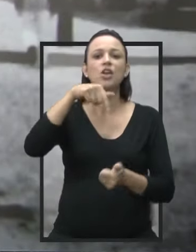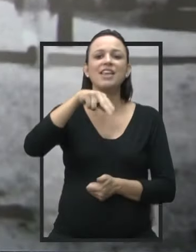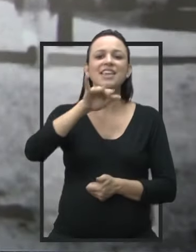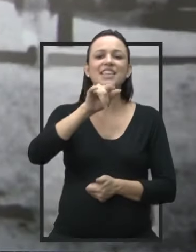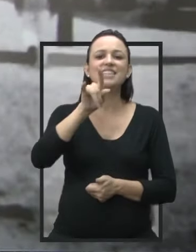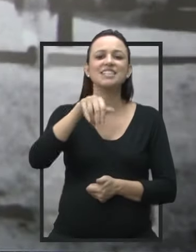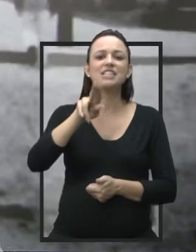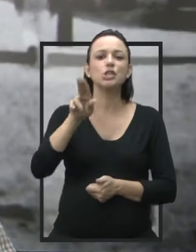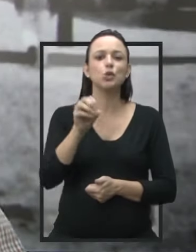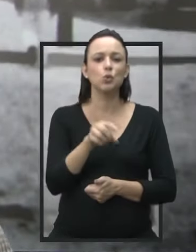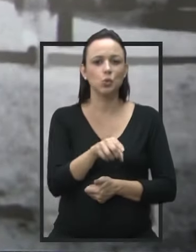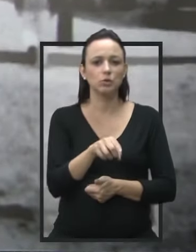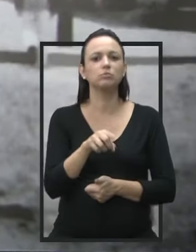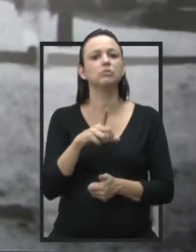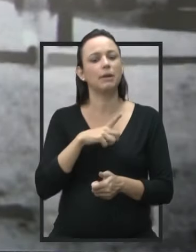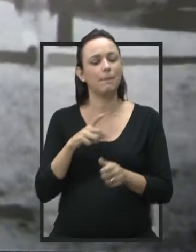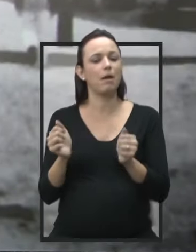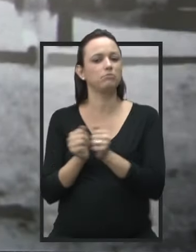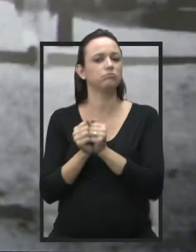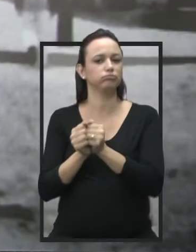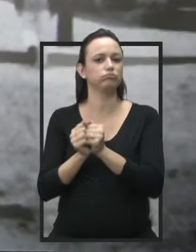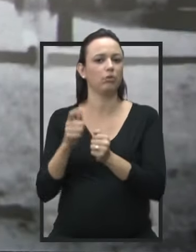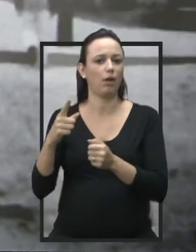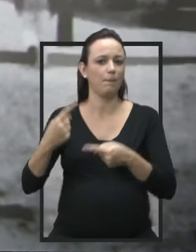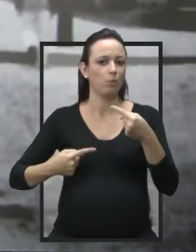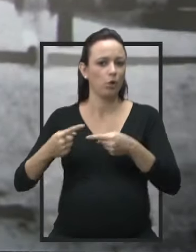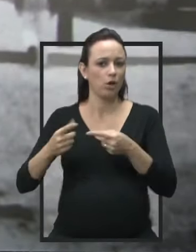Quinzinho, que também era um grande companheiro dele, politicamente.